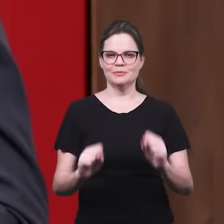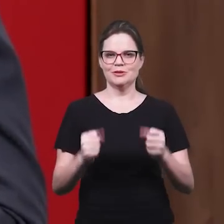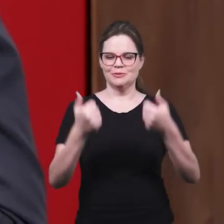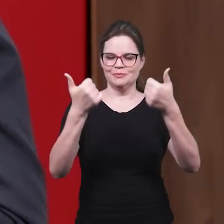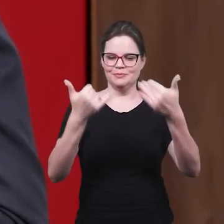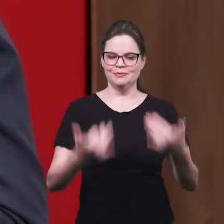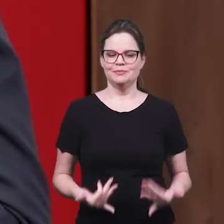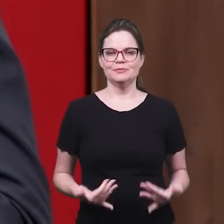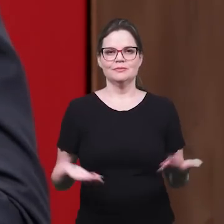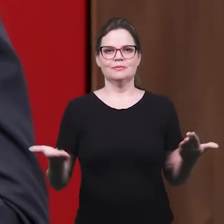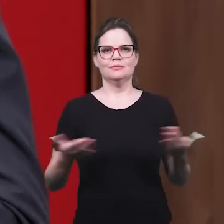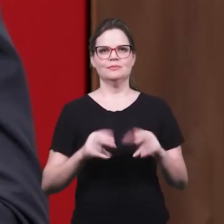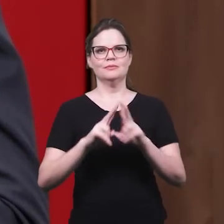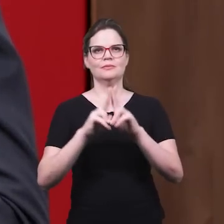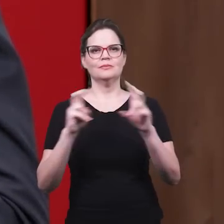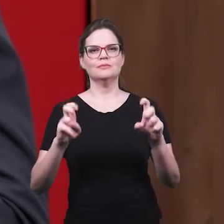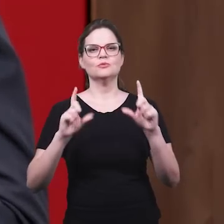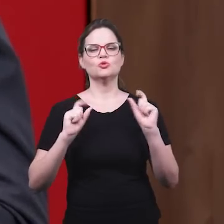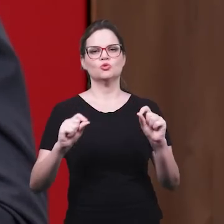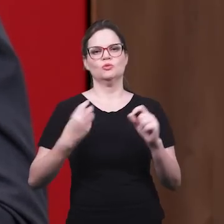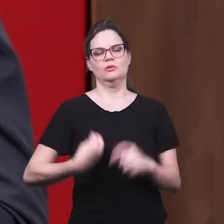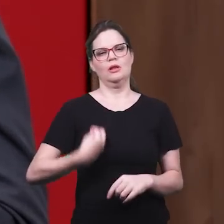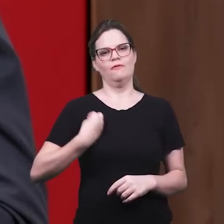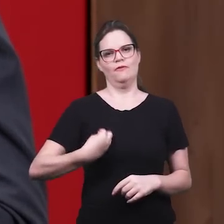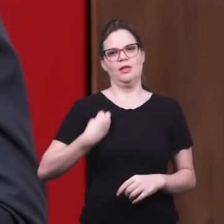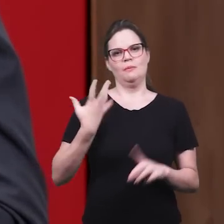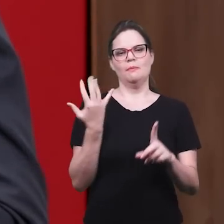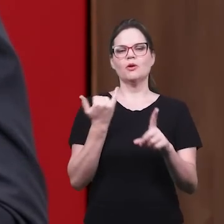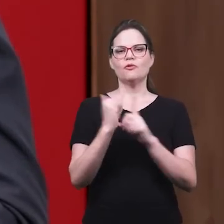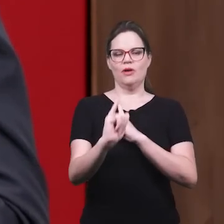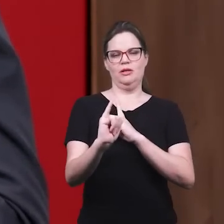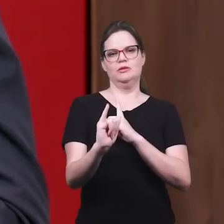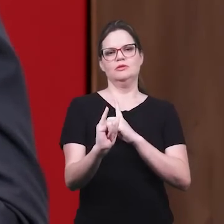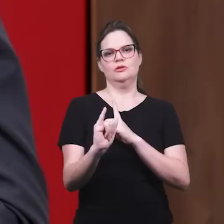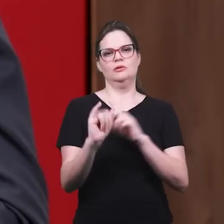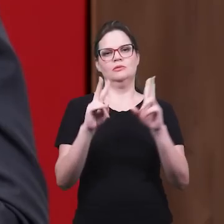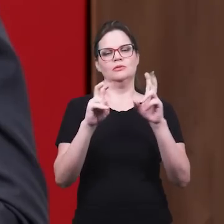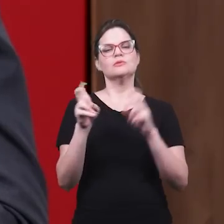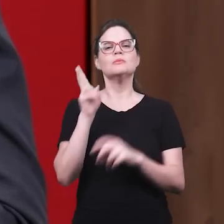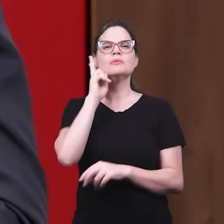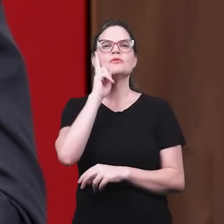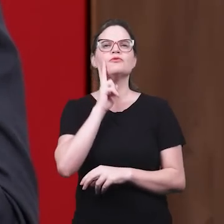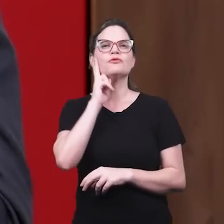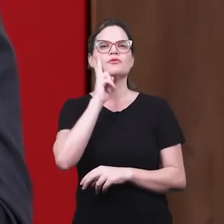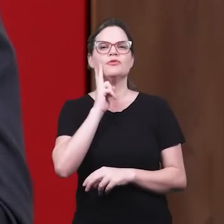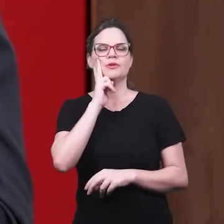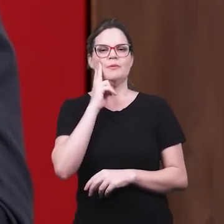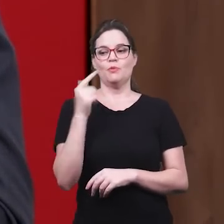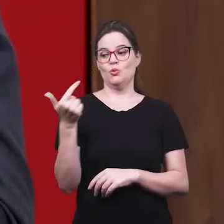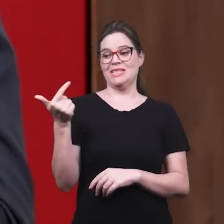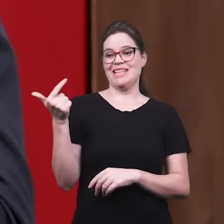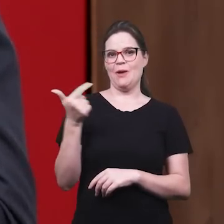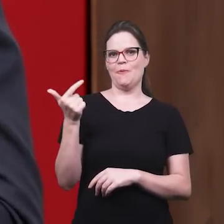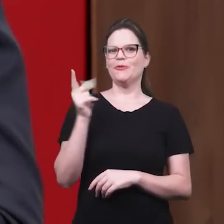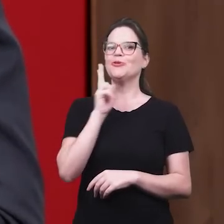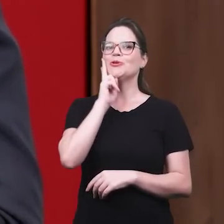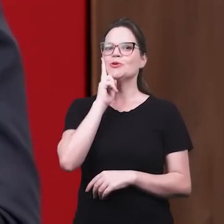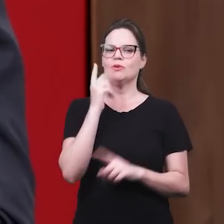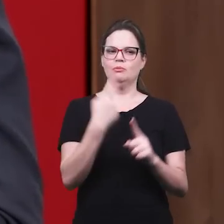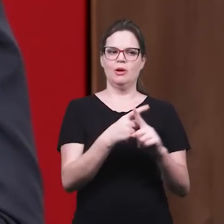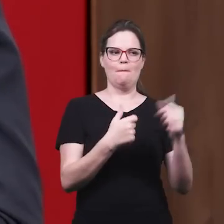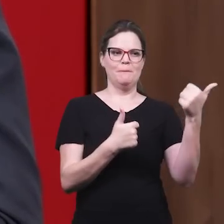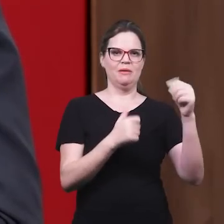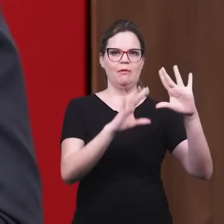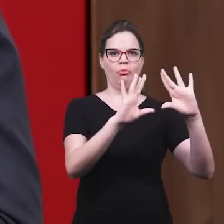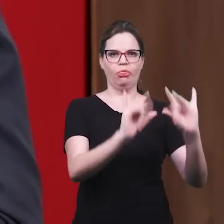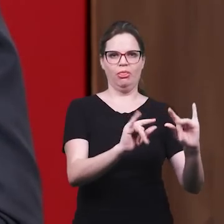a respeito dessa parte espiritual do vinho, né? O segundo vinho aqui, que